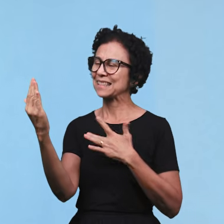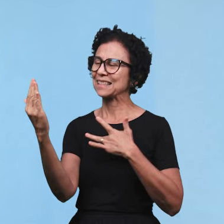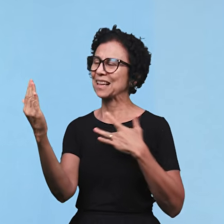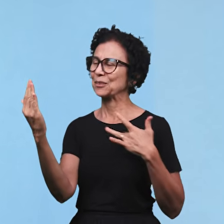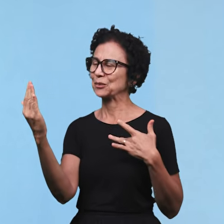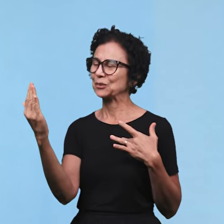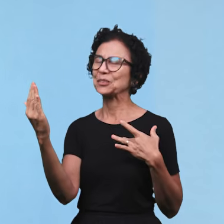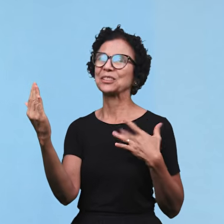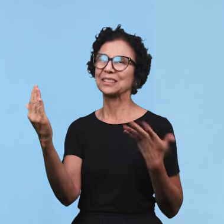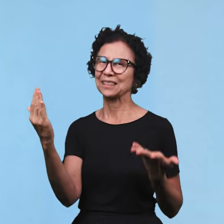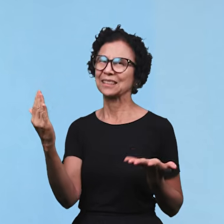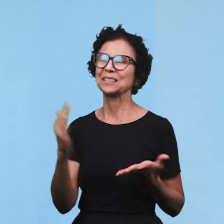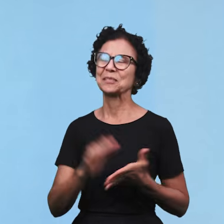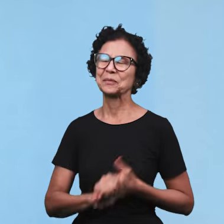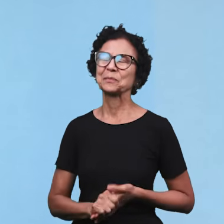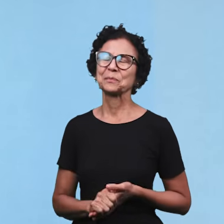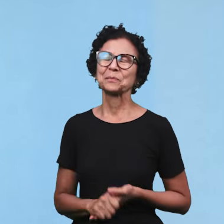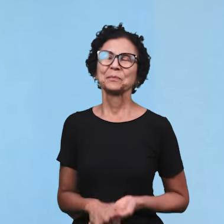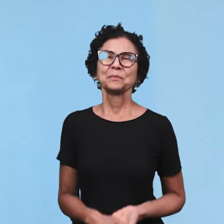saúde e qualidade de vida para o paciente.